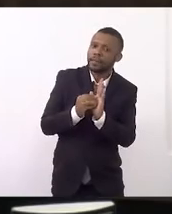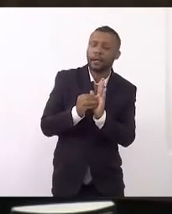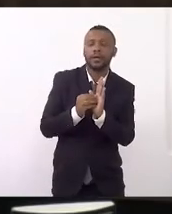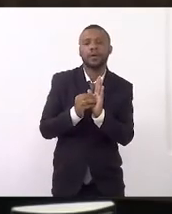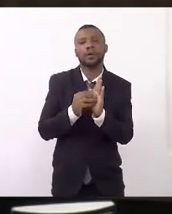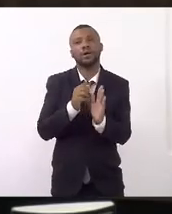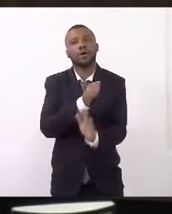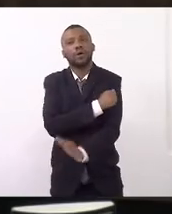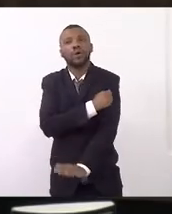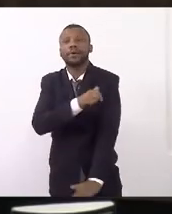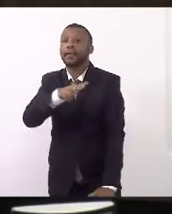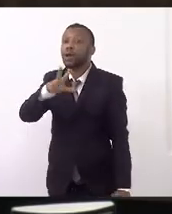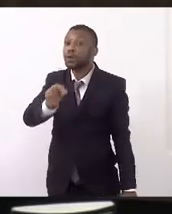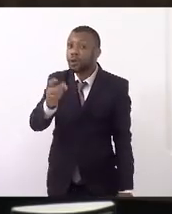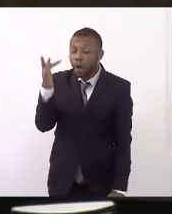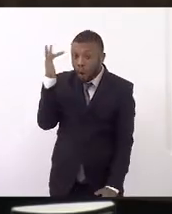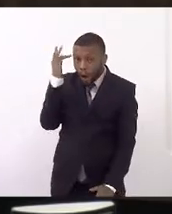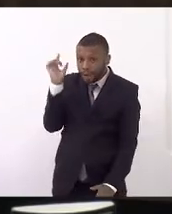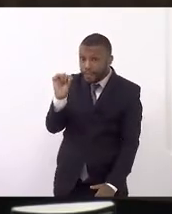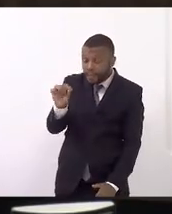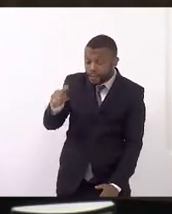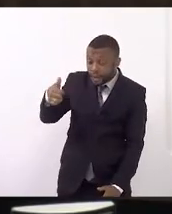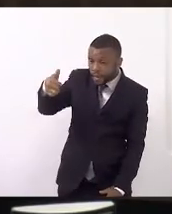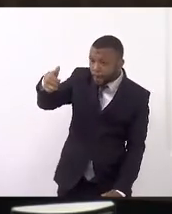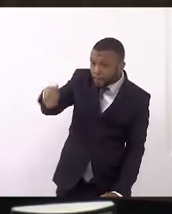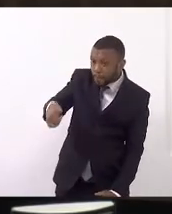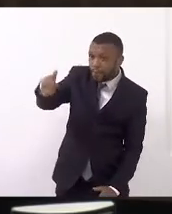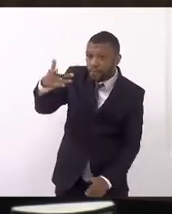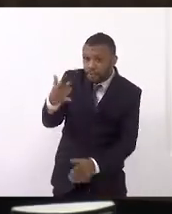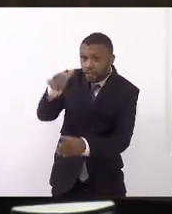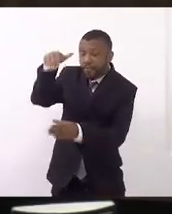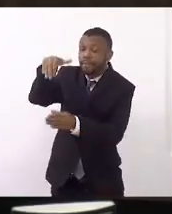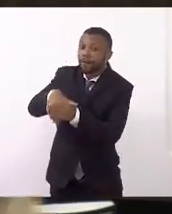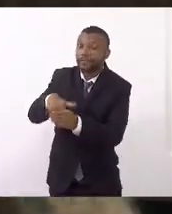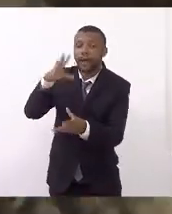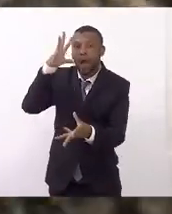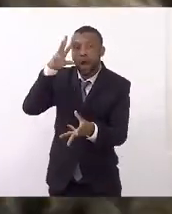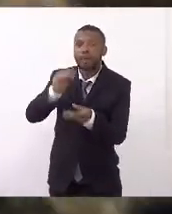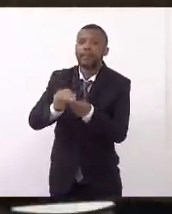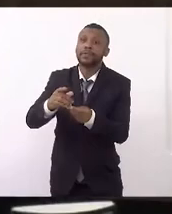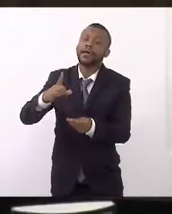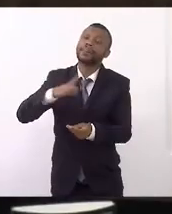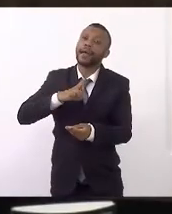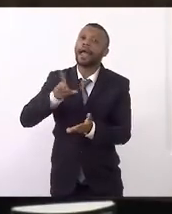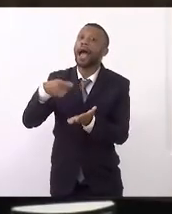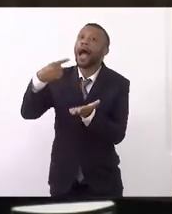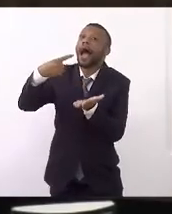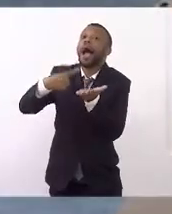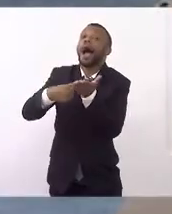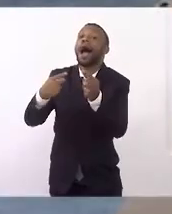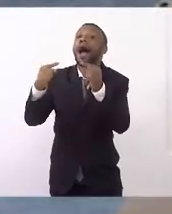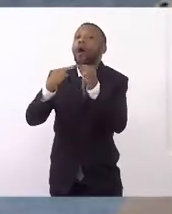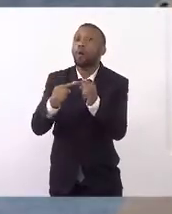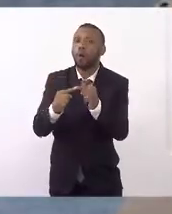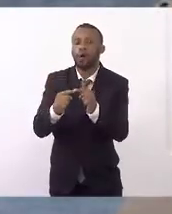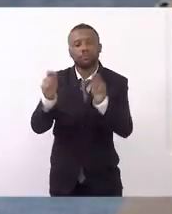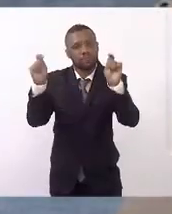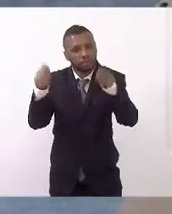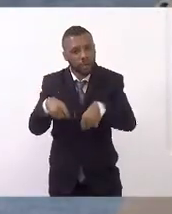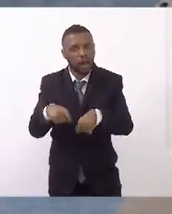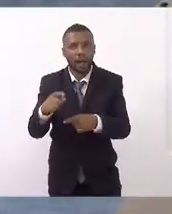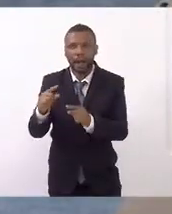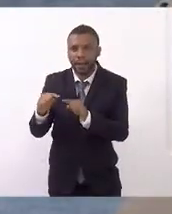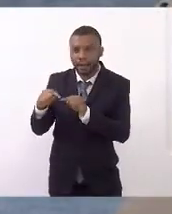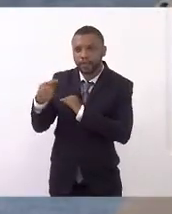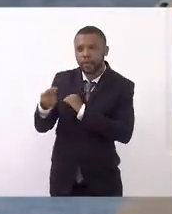que esse dedo eu entendo que tem acordo. Tem acordo. E depois, Márcio